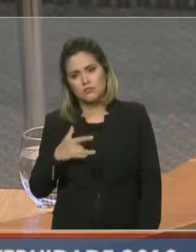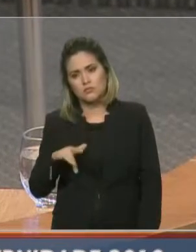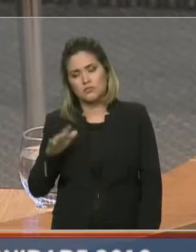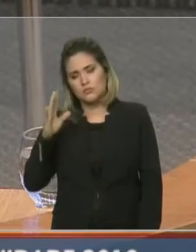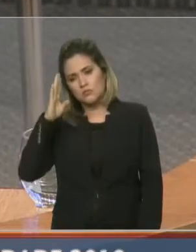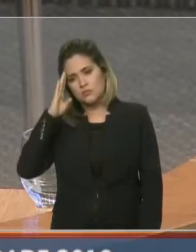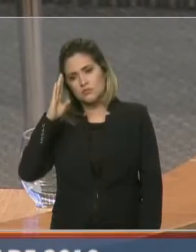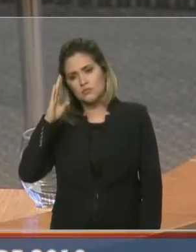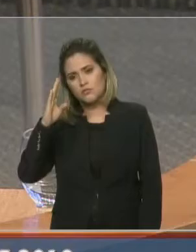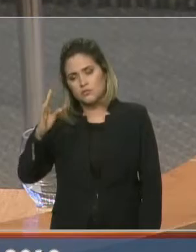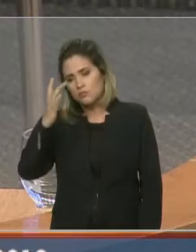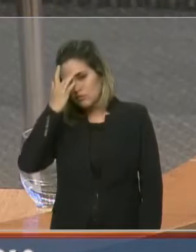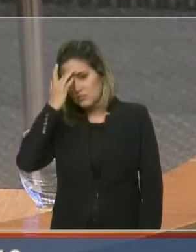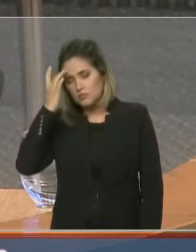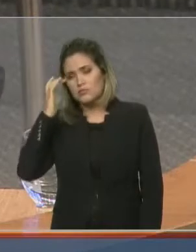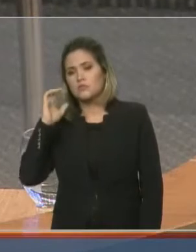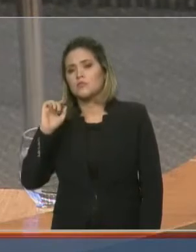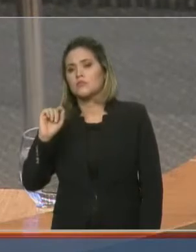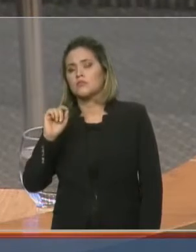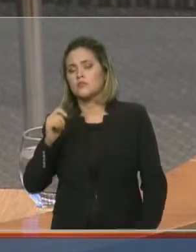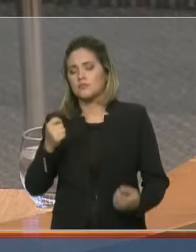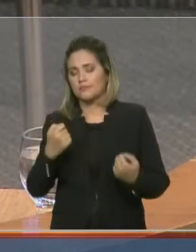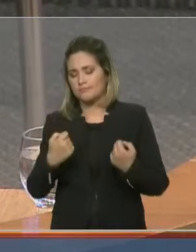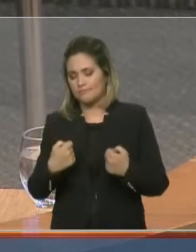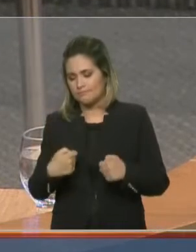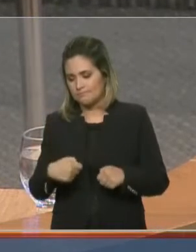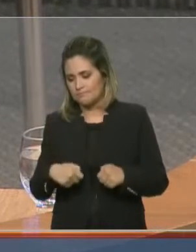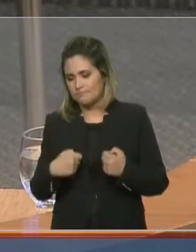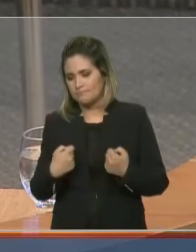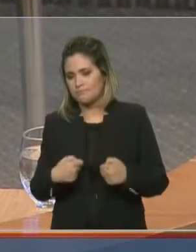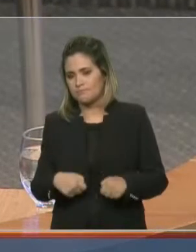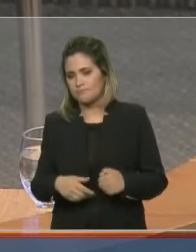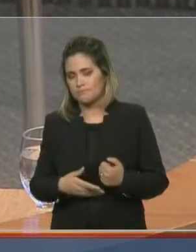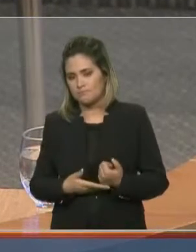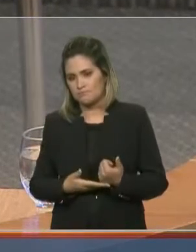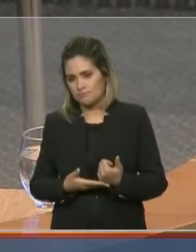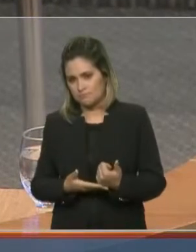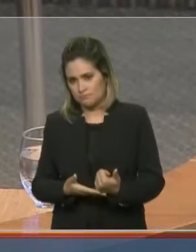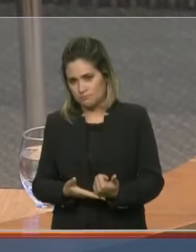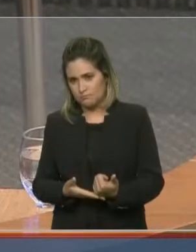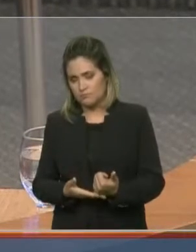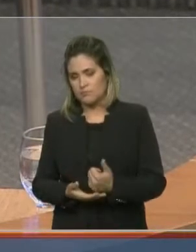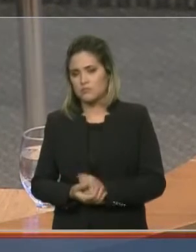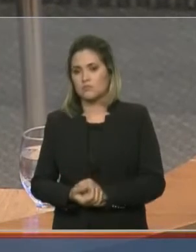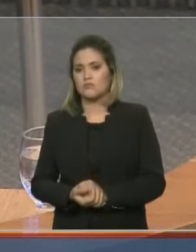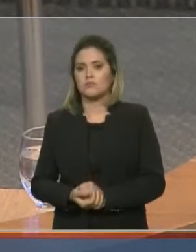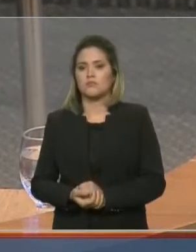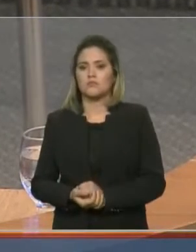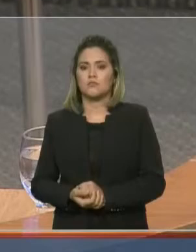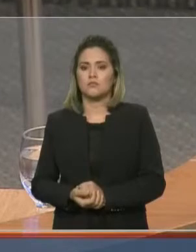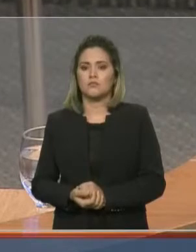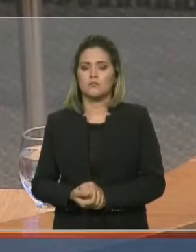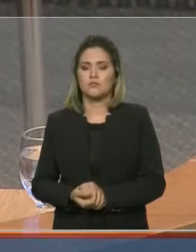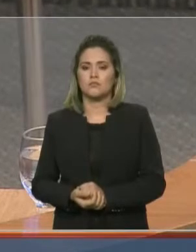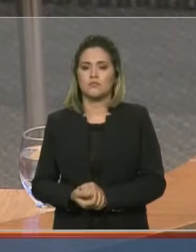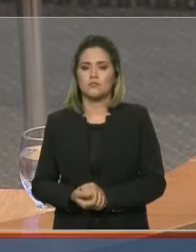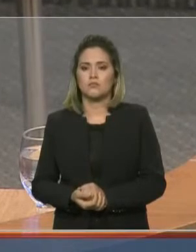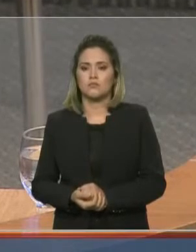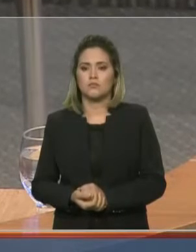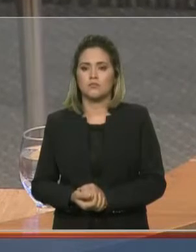sofrem necessidades, para aqueles que têm dificuldades na existência